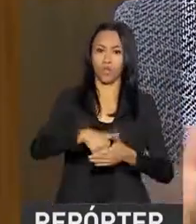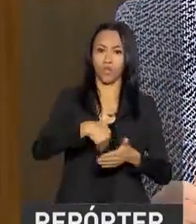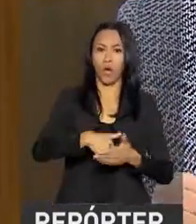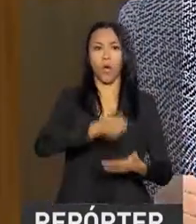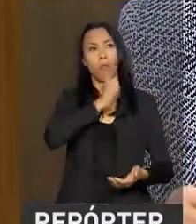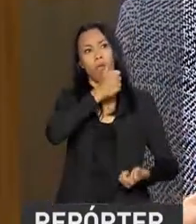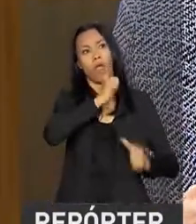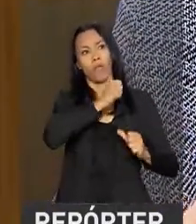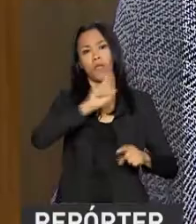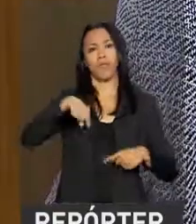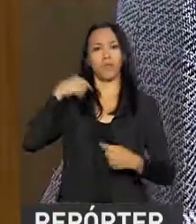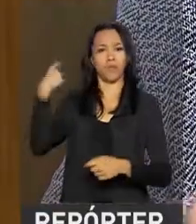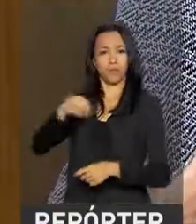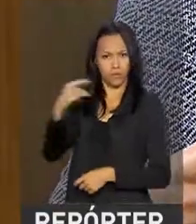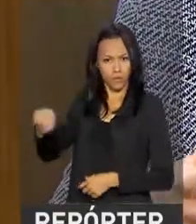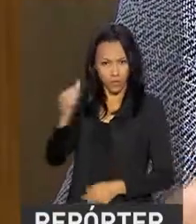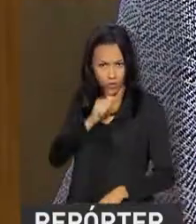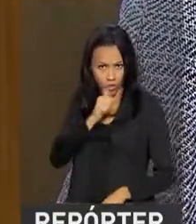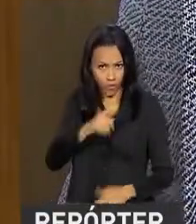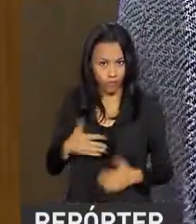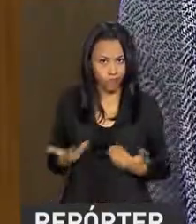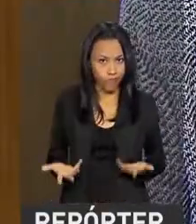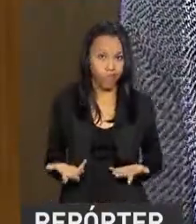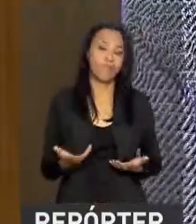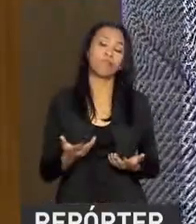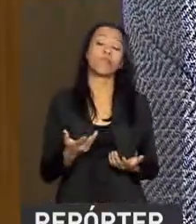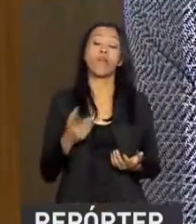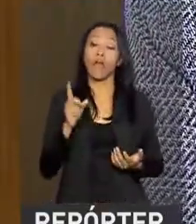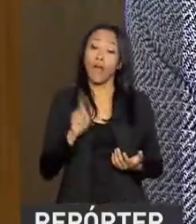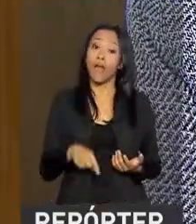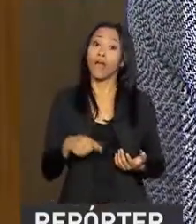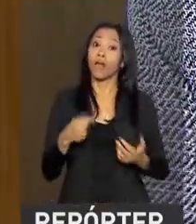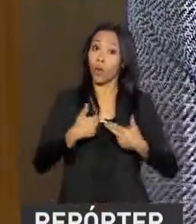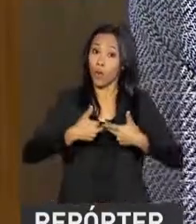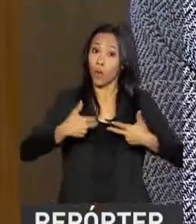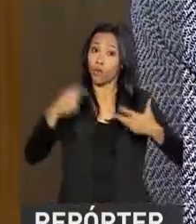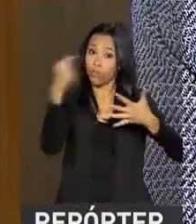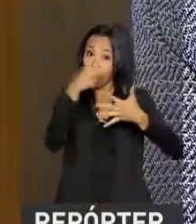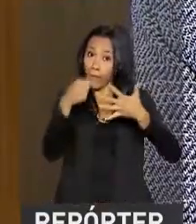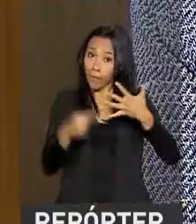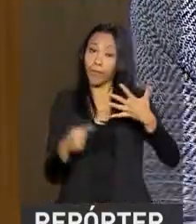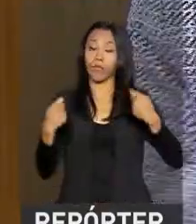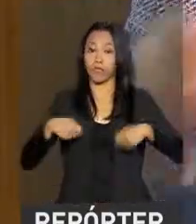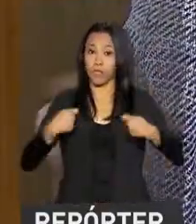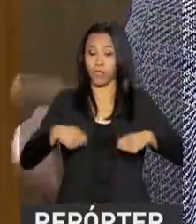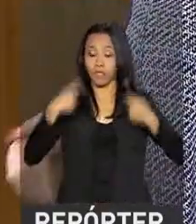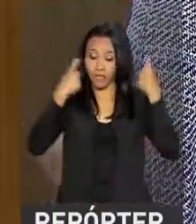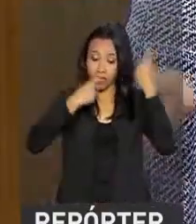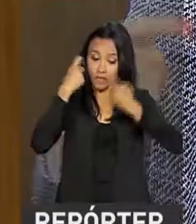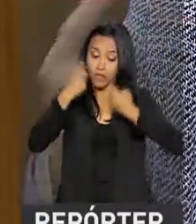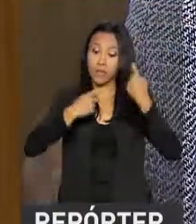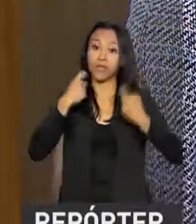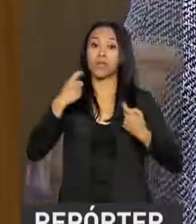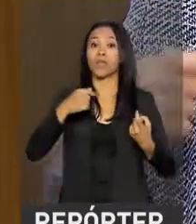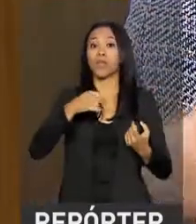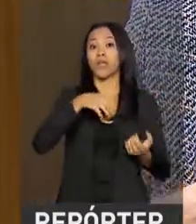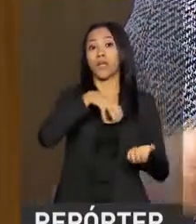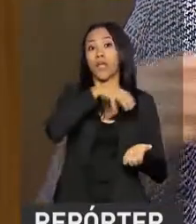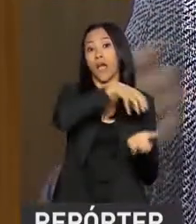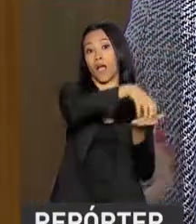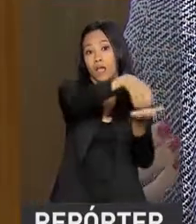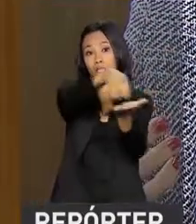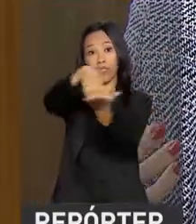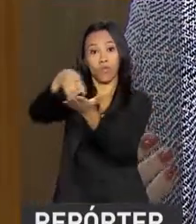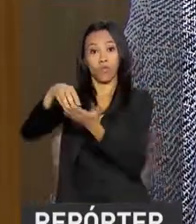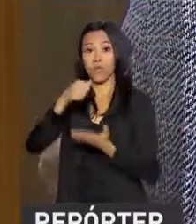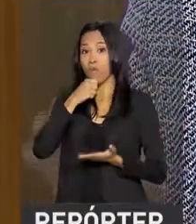pega na mulher então são questões que nós precisamos estar exatamente com as instituições que aparentemente não estão vinculados à